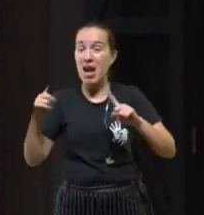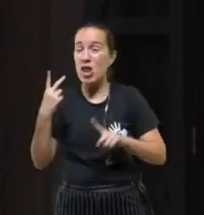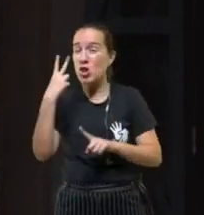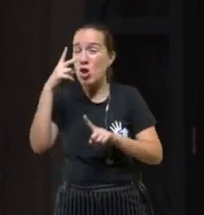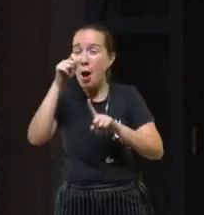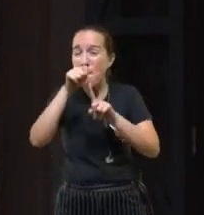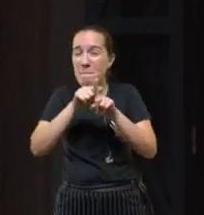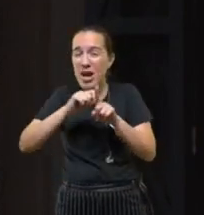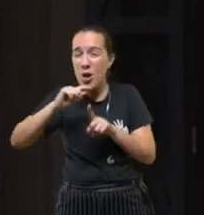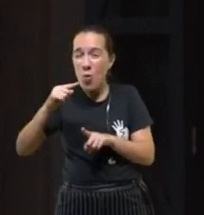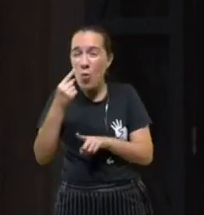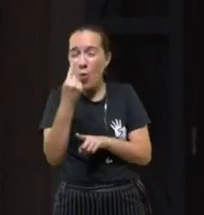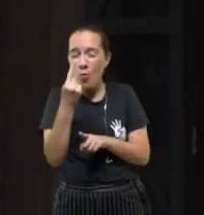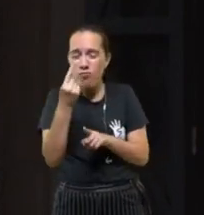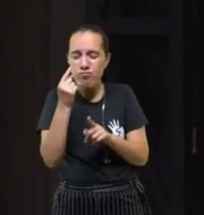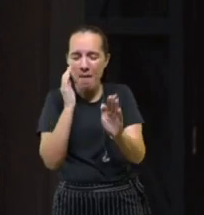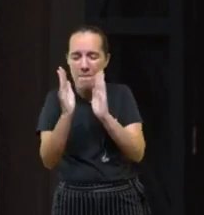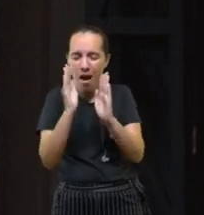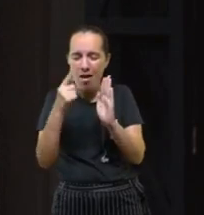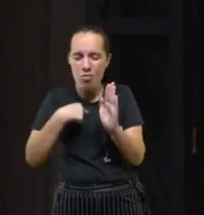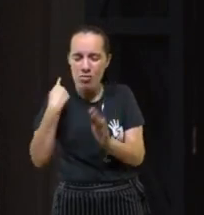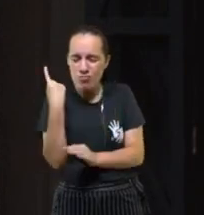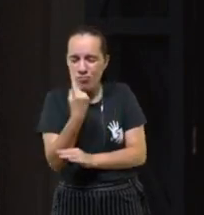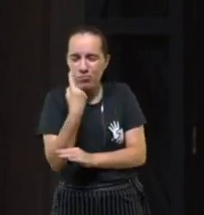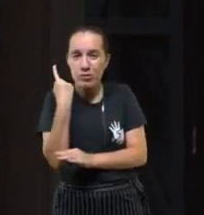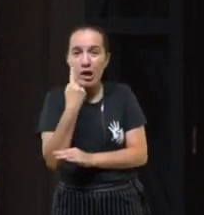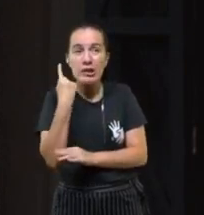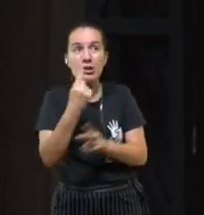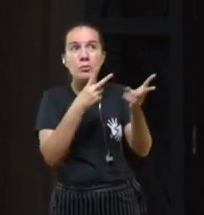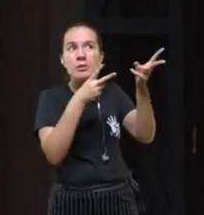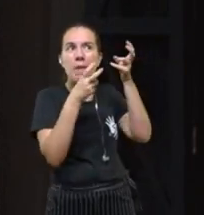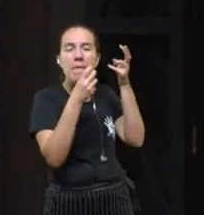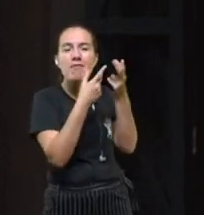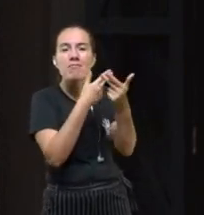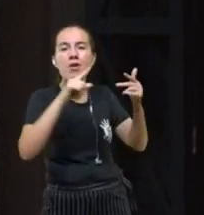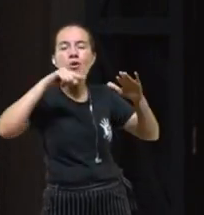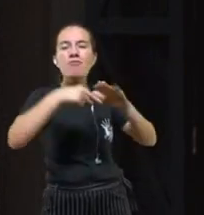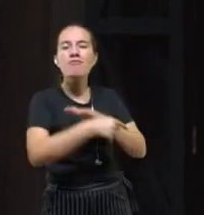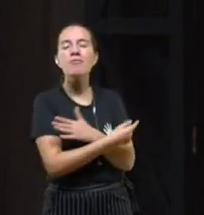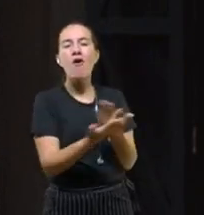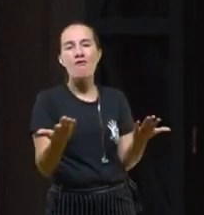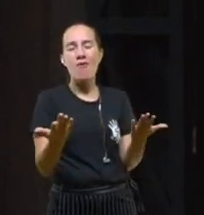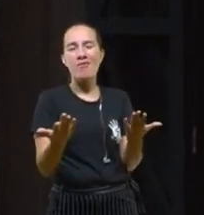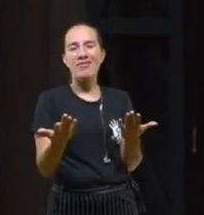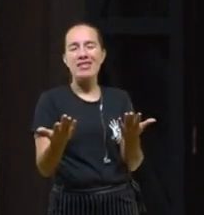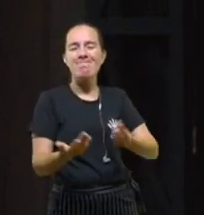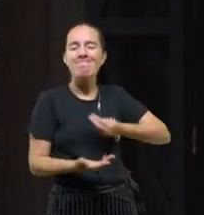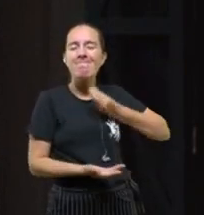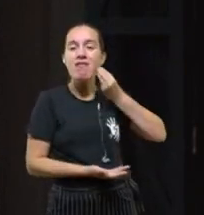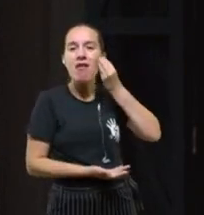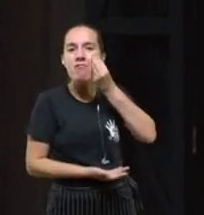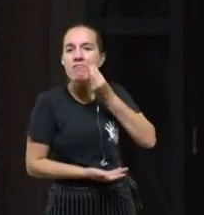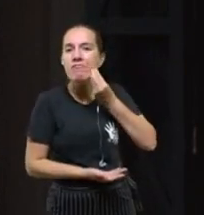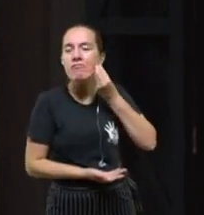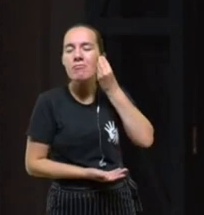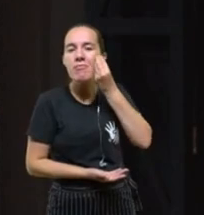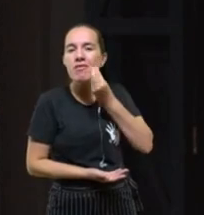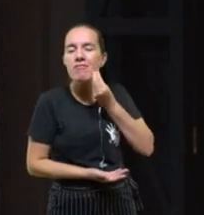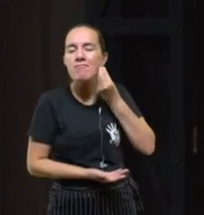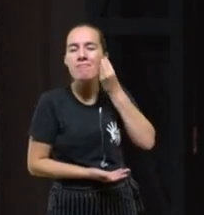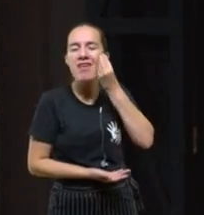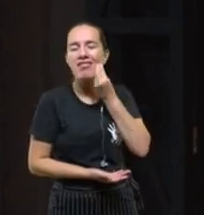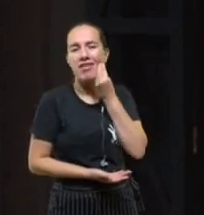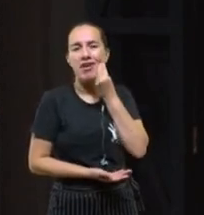tempo sozinho, eu comecei a ver umas coisas e eu comecei a experimentar o amor de